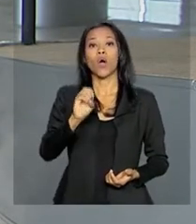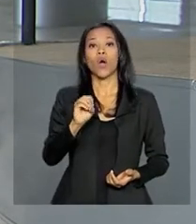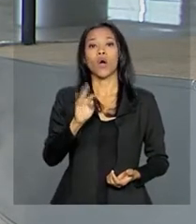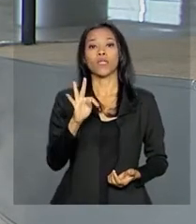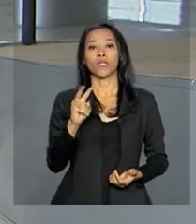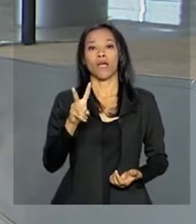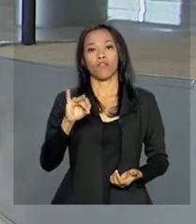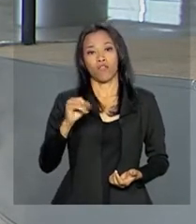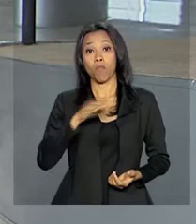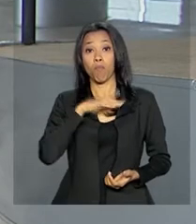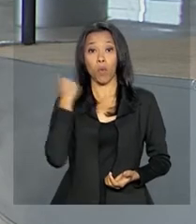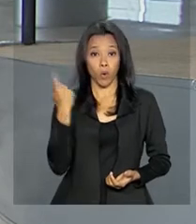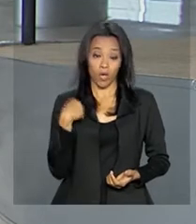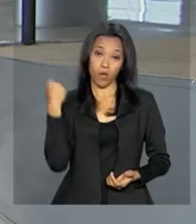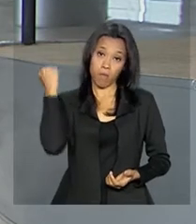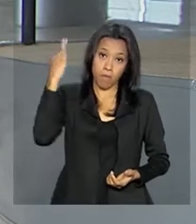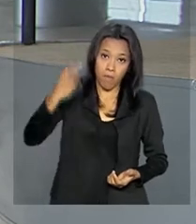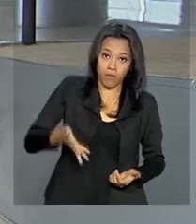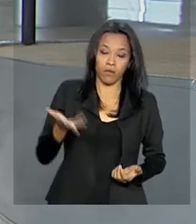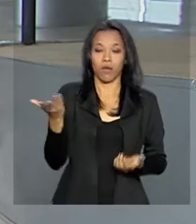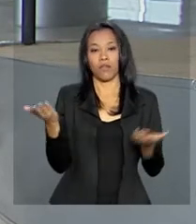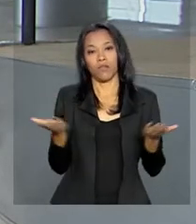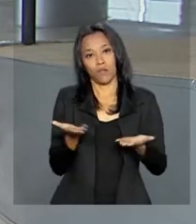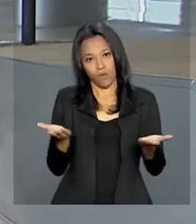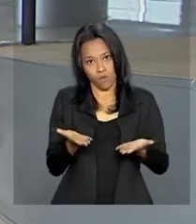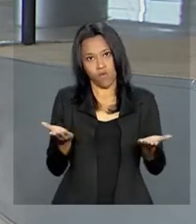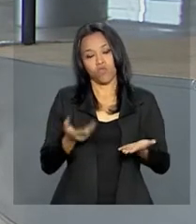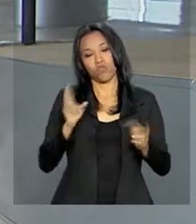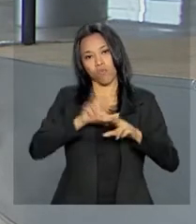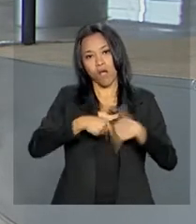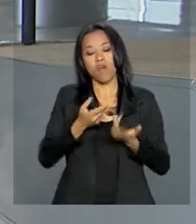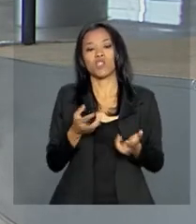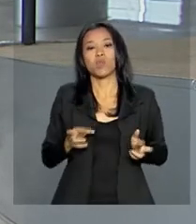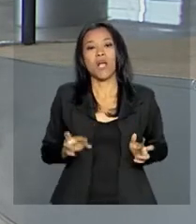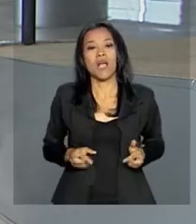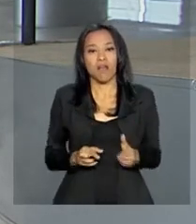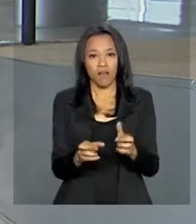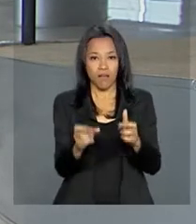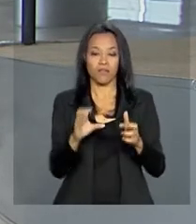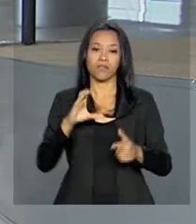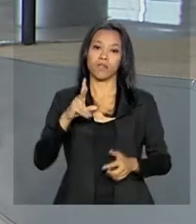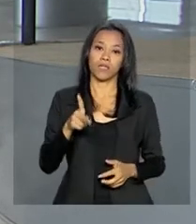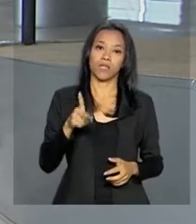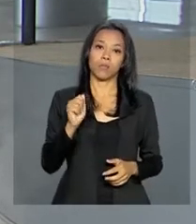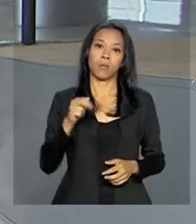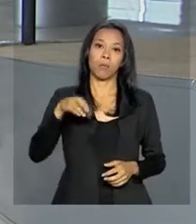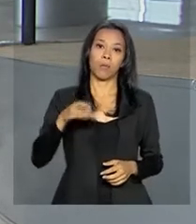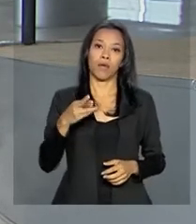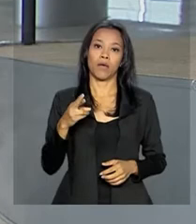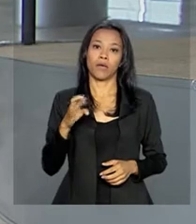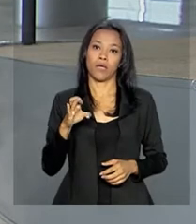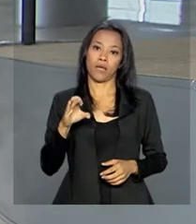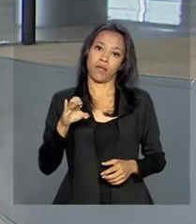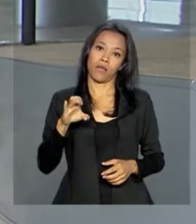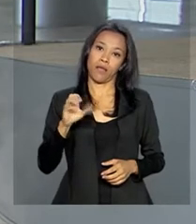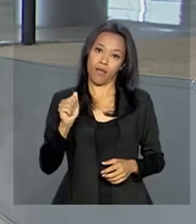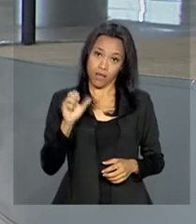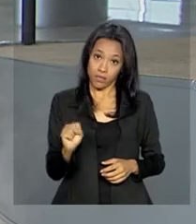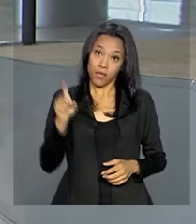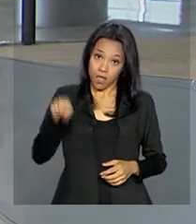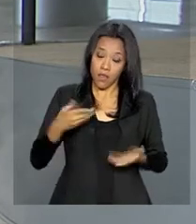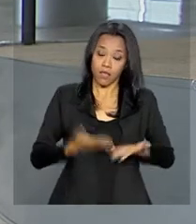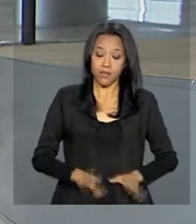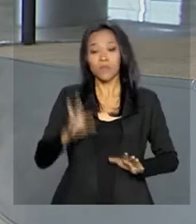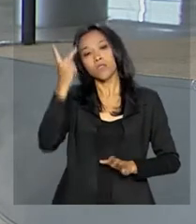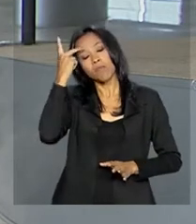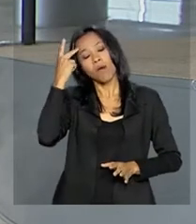na madrugada de hoje em São Paulo, vítima de um câncer no pâncreas. Paulistano, ele foi responsável por consolidar